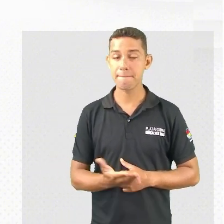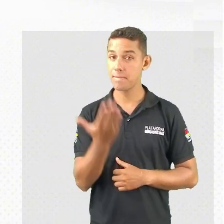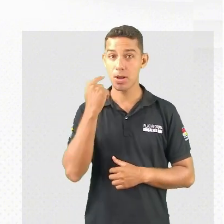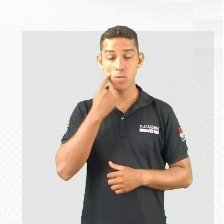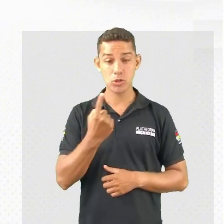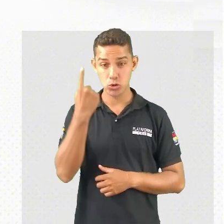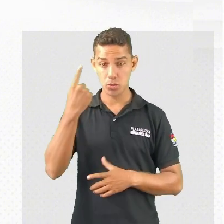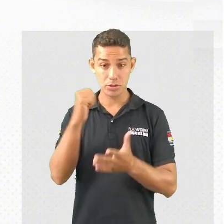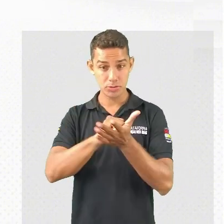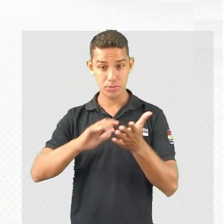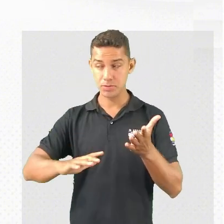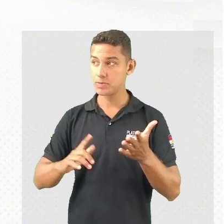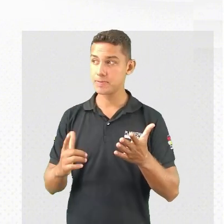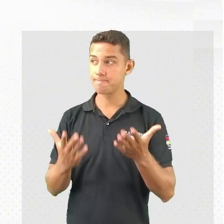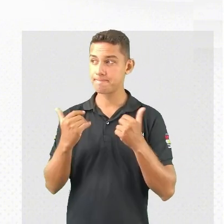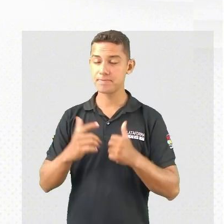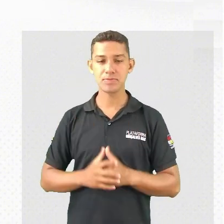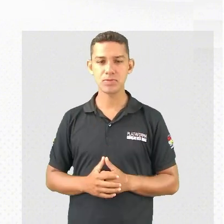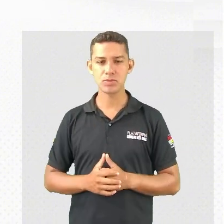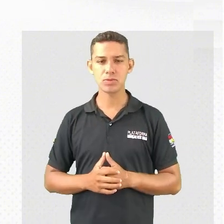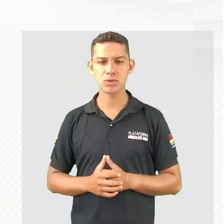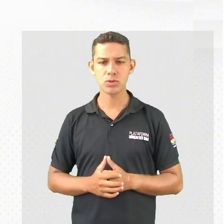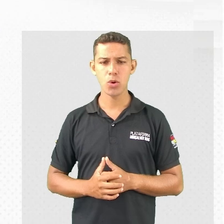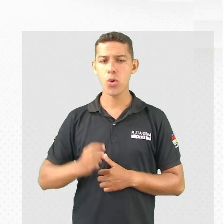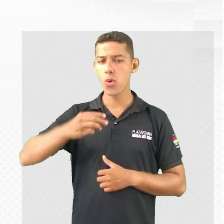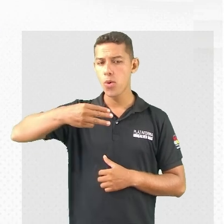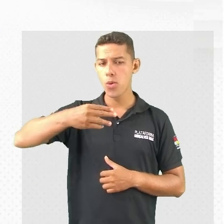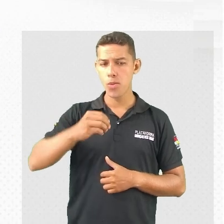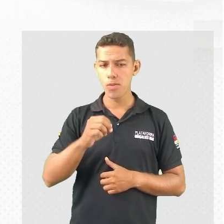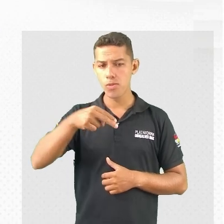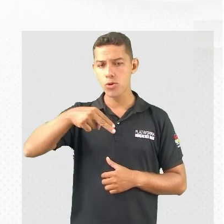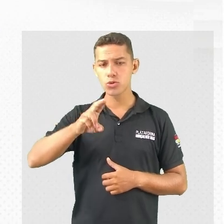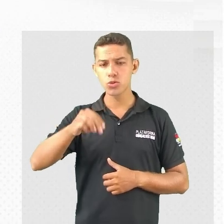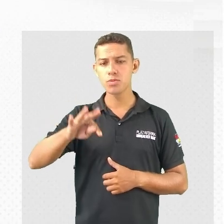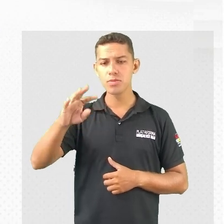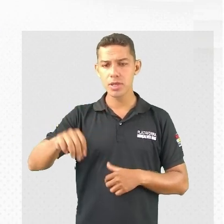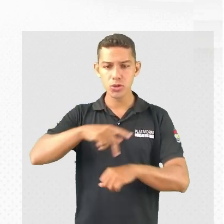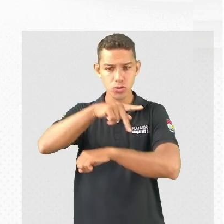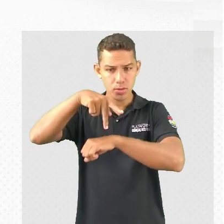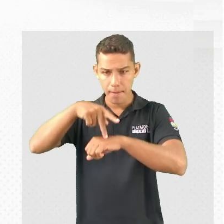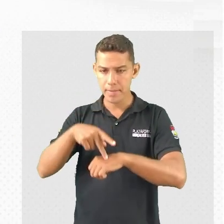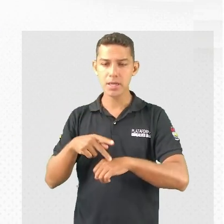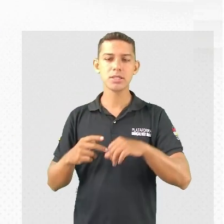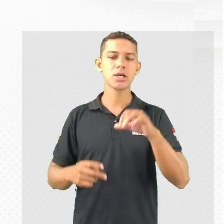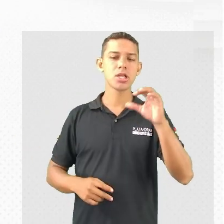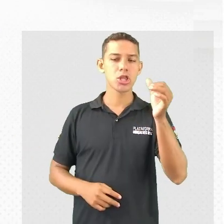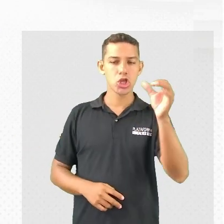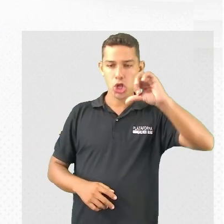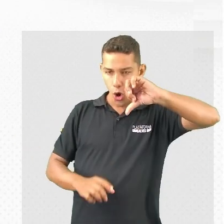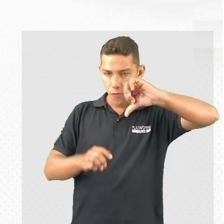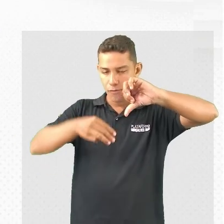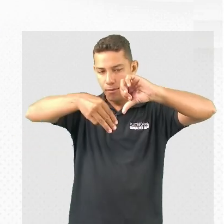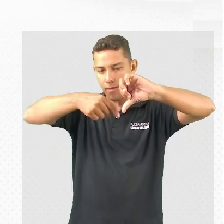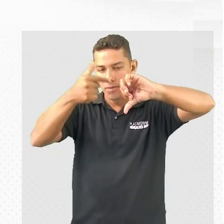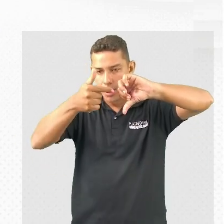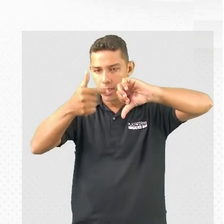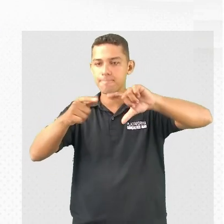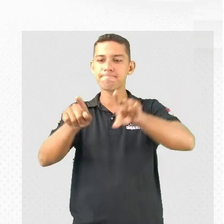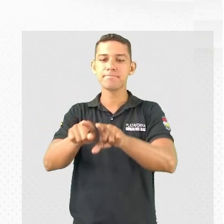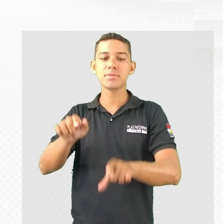questão. Um monumento em uma praça ocupa 9 metros quadrados de área. Então, essa é a minha área